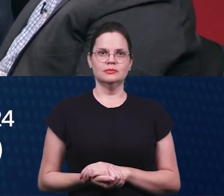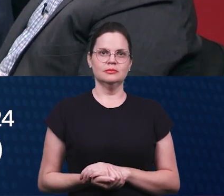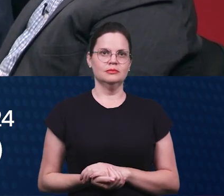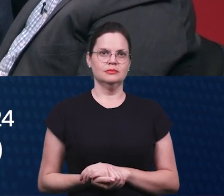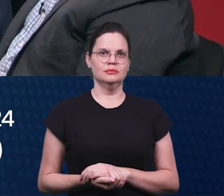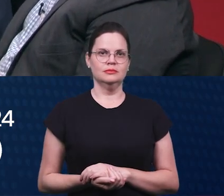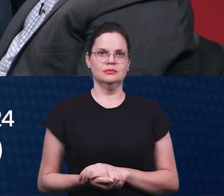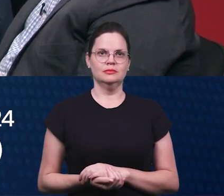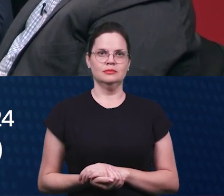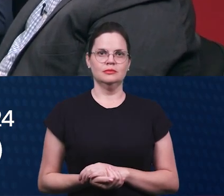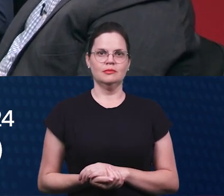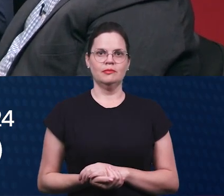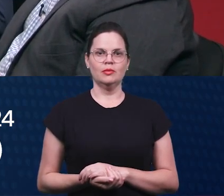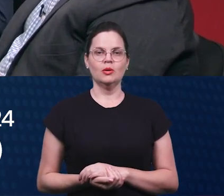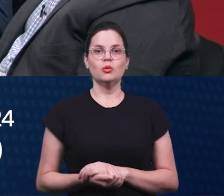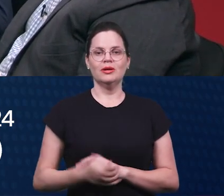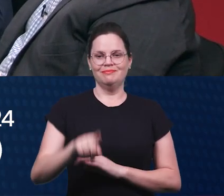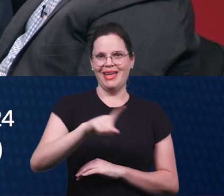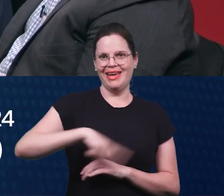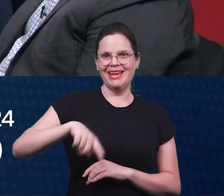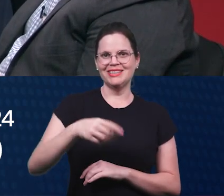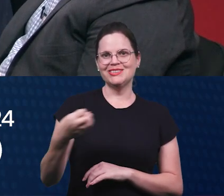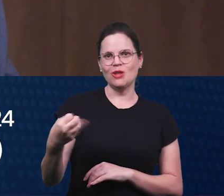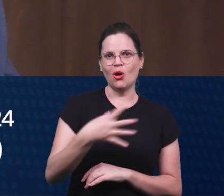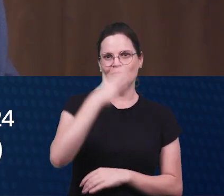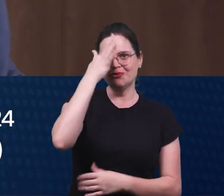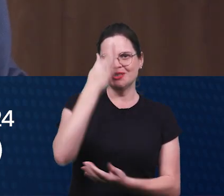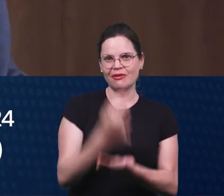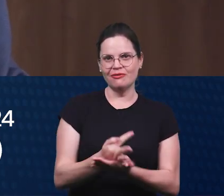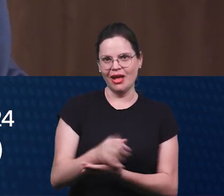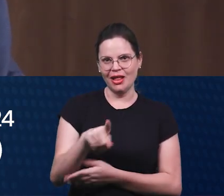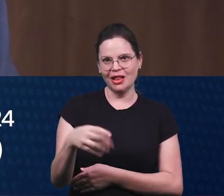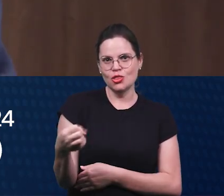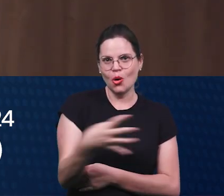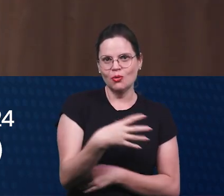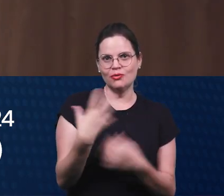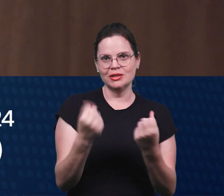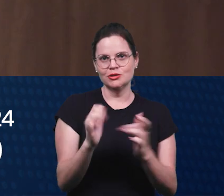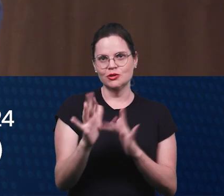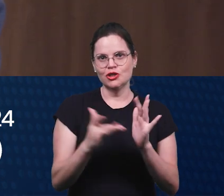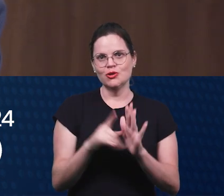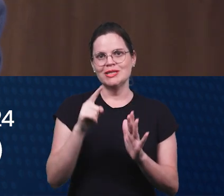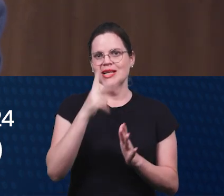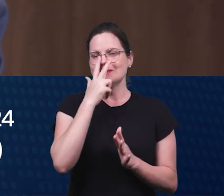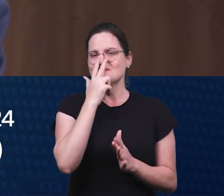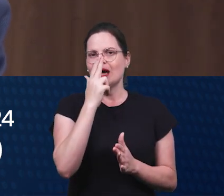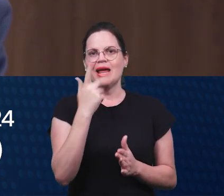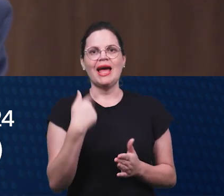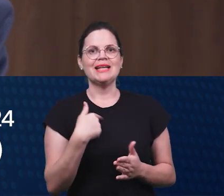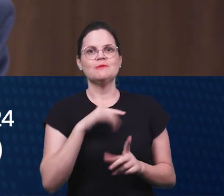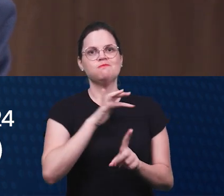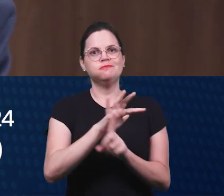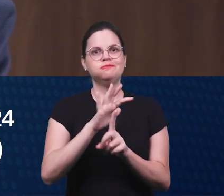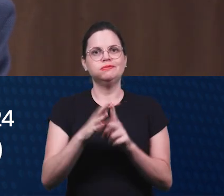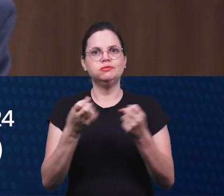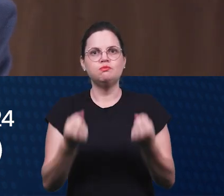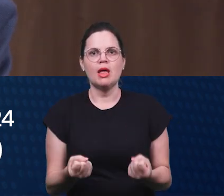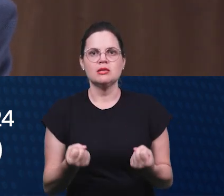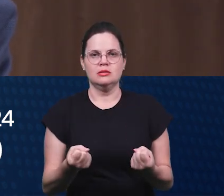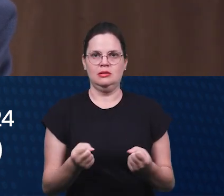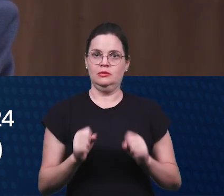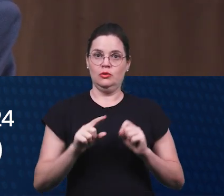a sobrecarga sobre os novos irmãos que estão chegando na fé. Isso aí é importante para nós também, como igreja Cristã Maranata.